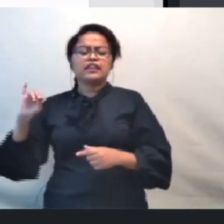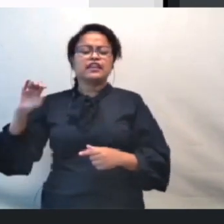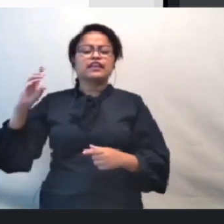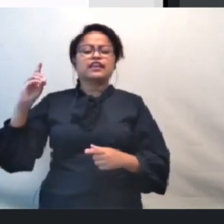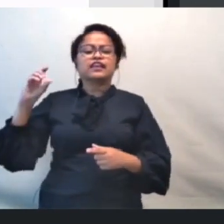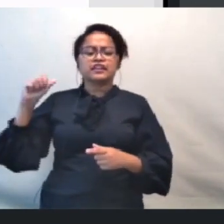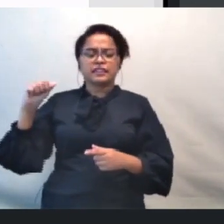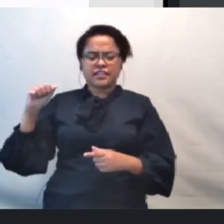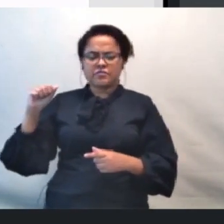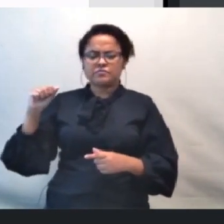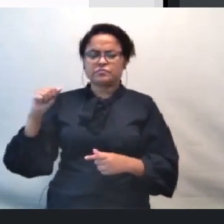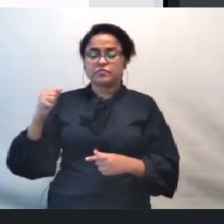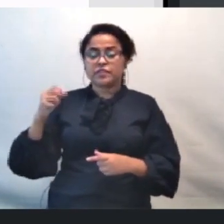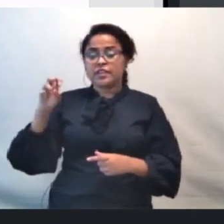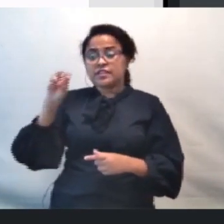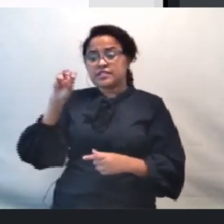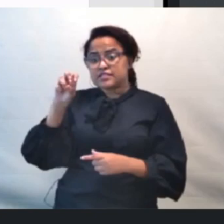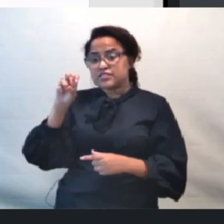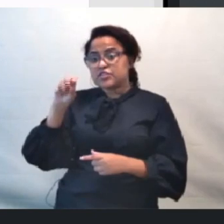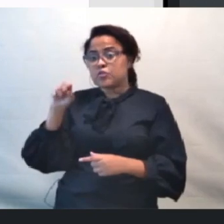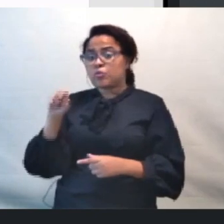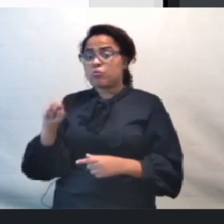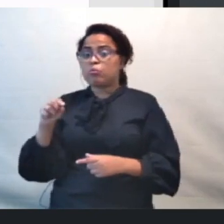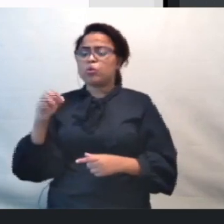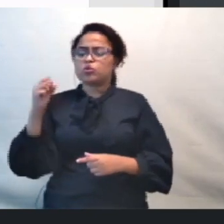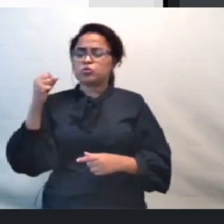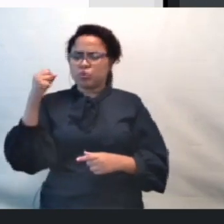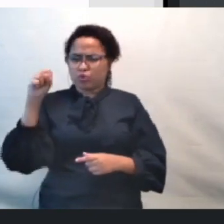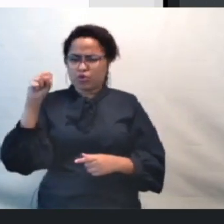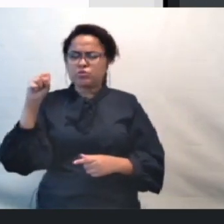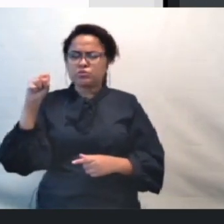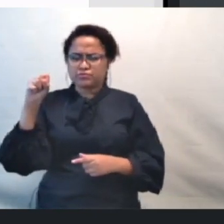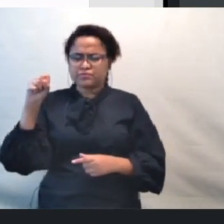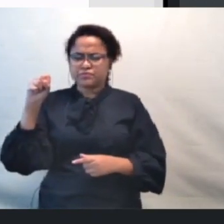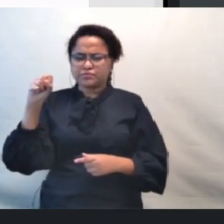5,58%, observando aí que o limite máximo é de 120%, então